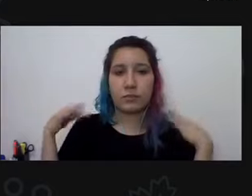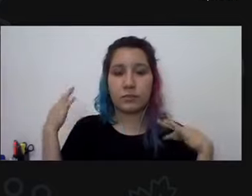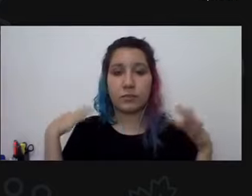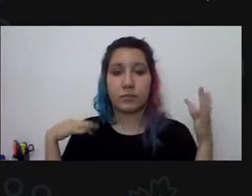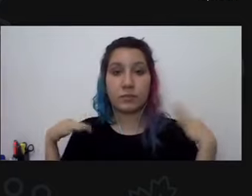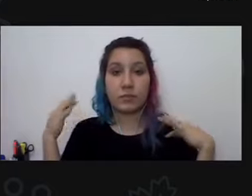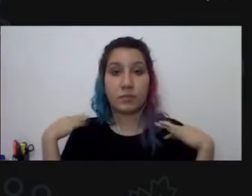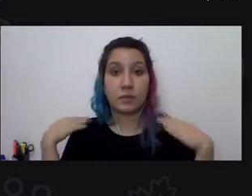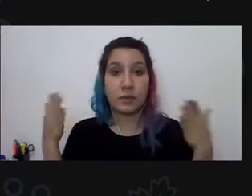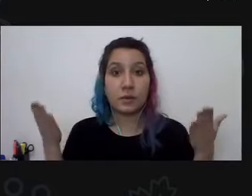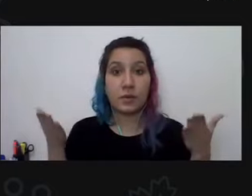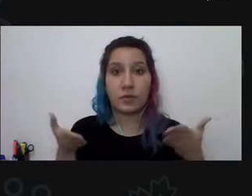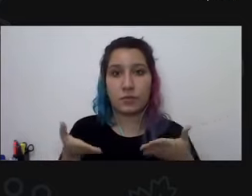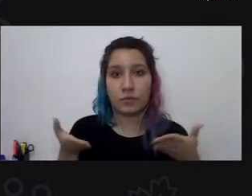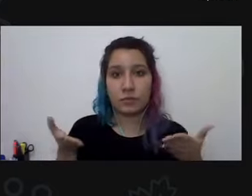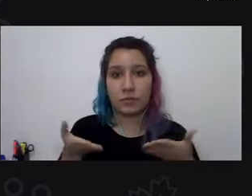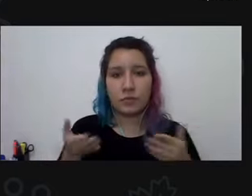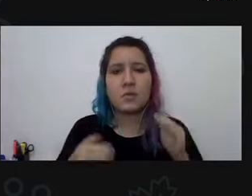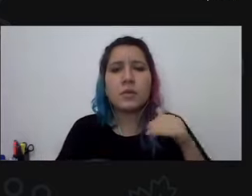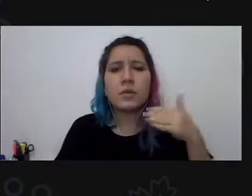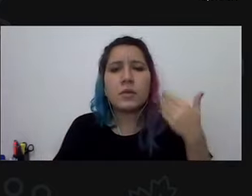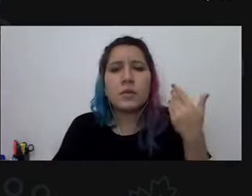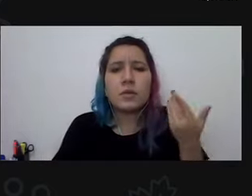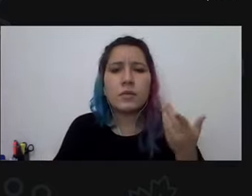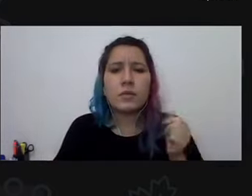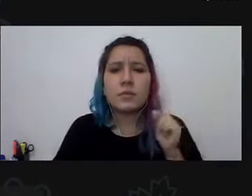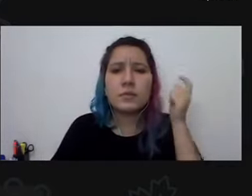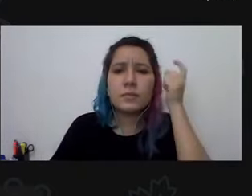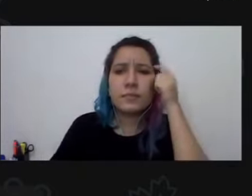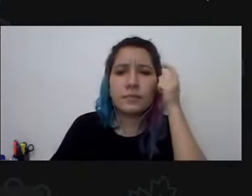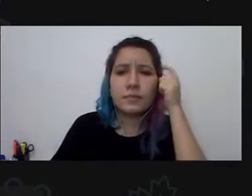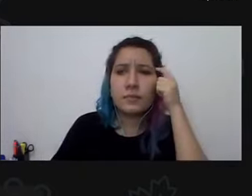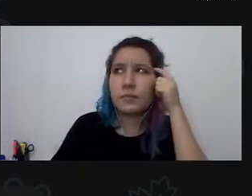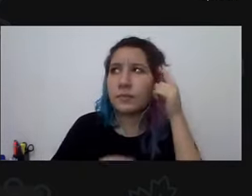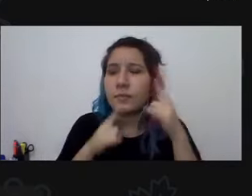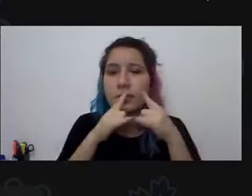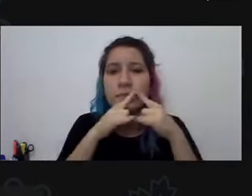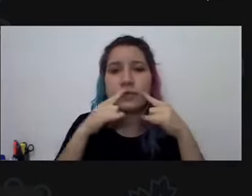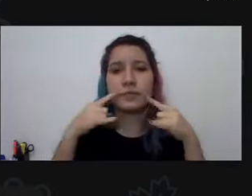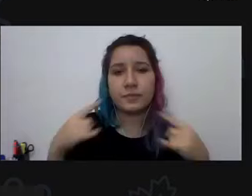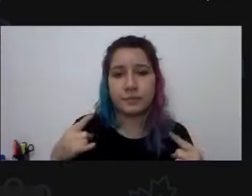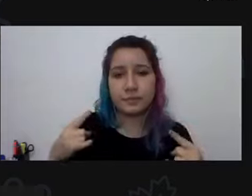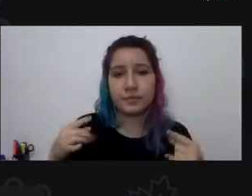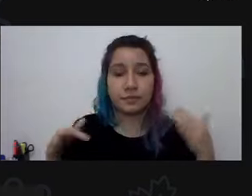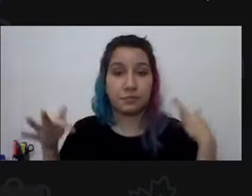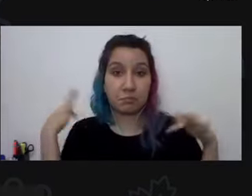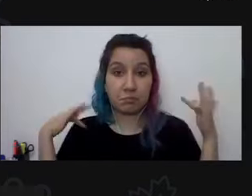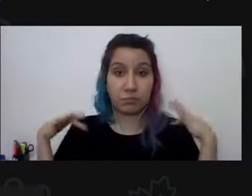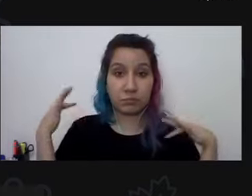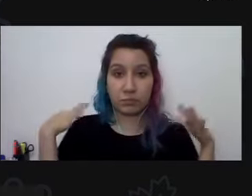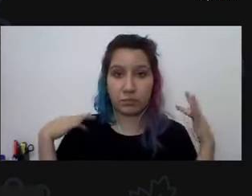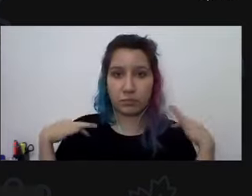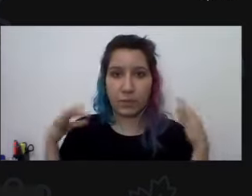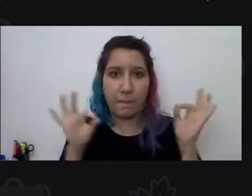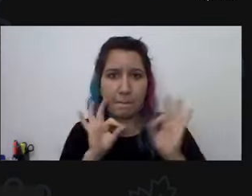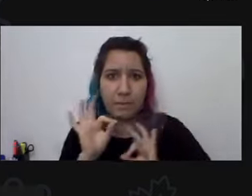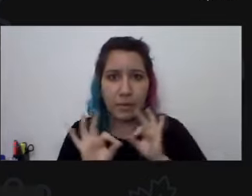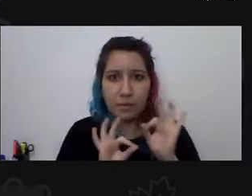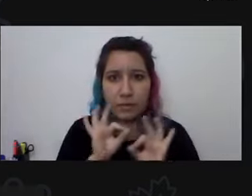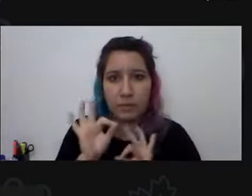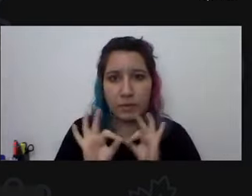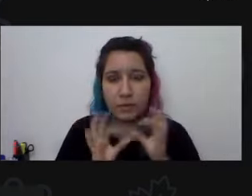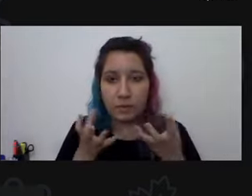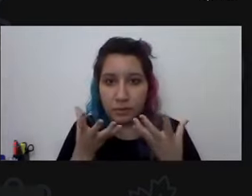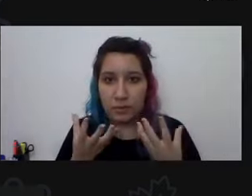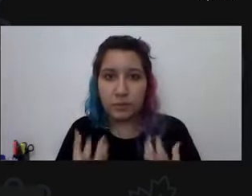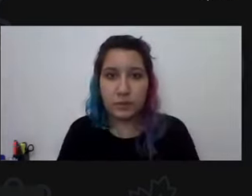turística? Hoje São Vicente é uma cidade turística, atrai o turista, está bem preparada para receber o turista? Vamos